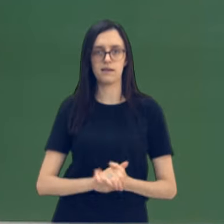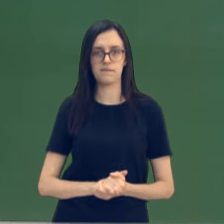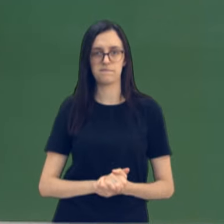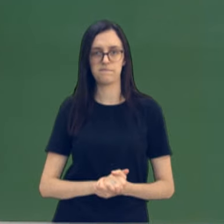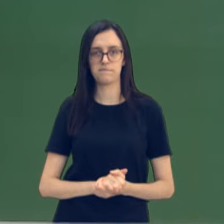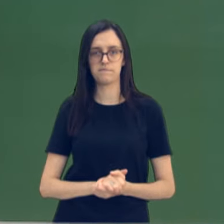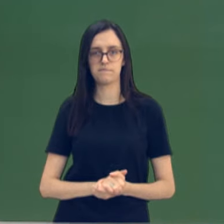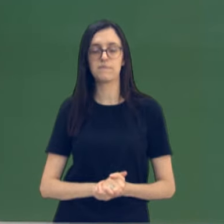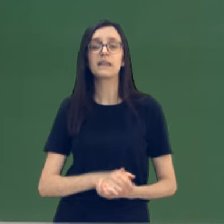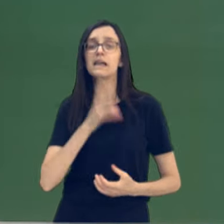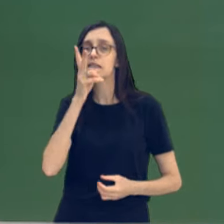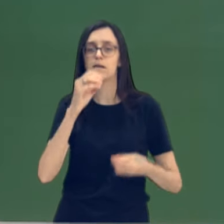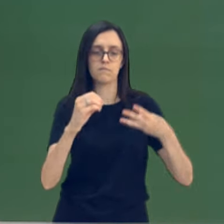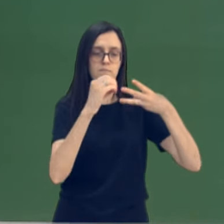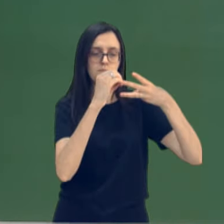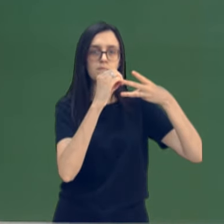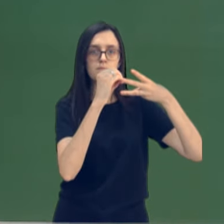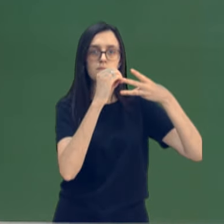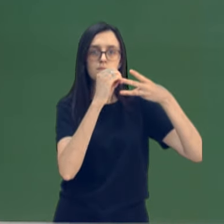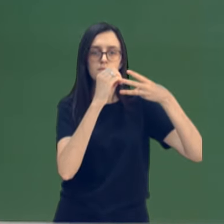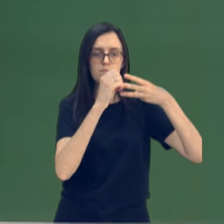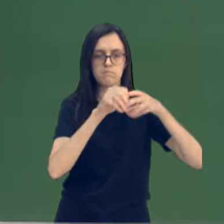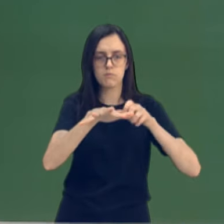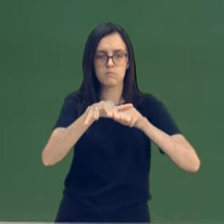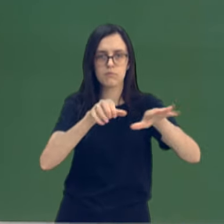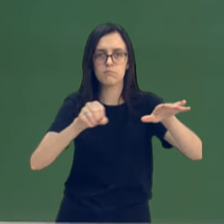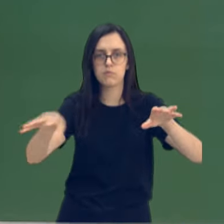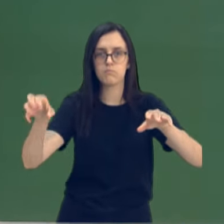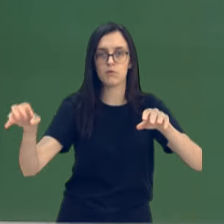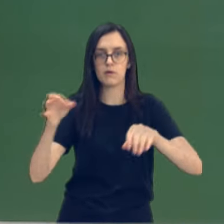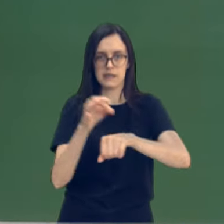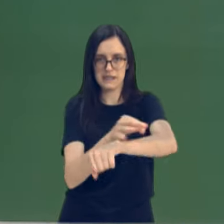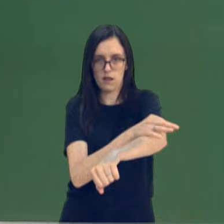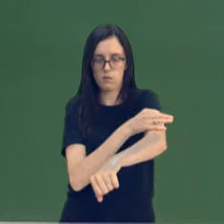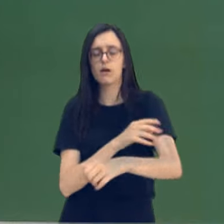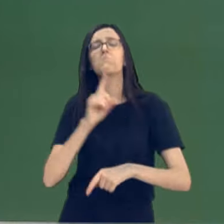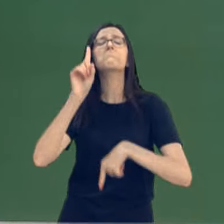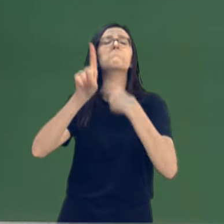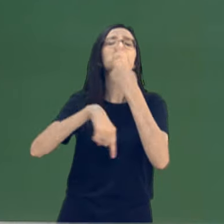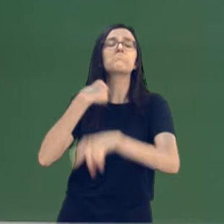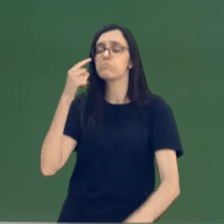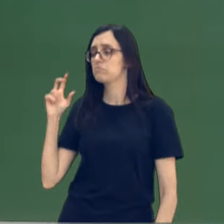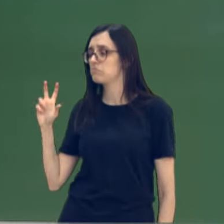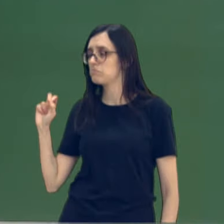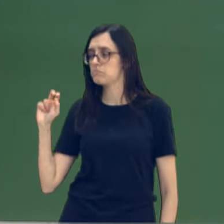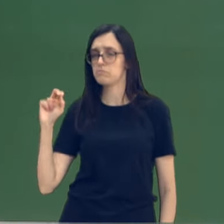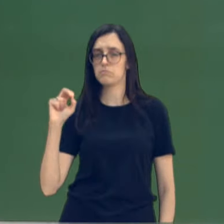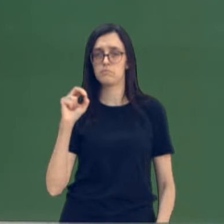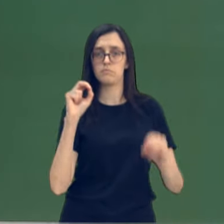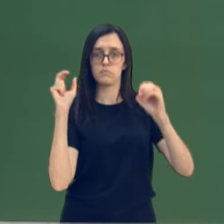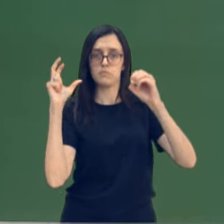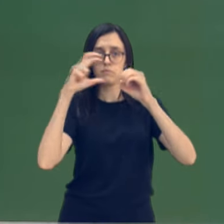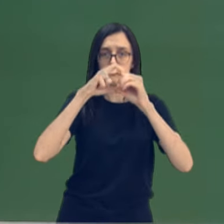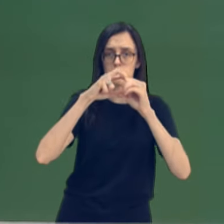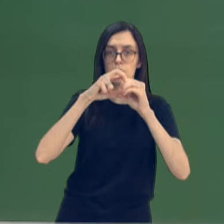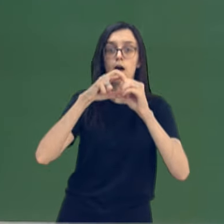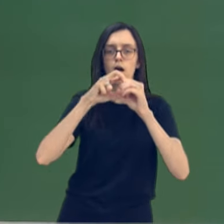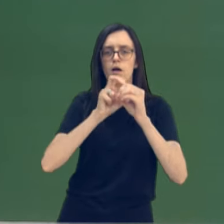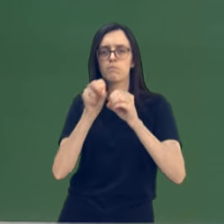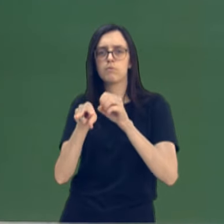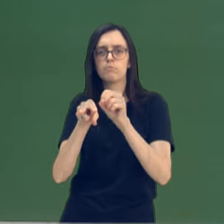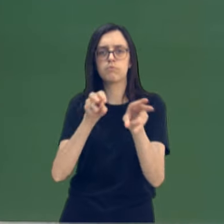filhos cópias do DNA de vírus. E quando o DNA da célula estiver trabalhando para produzir proteínas da própria